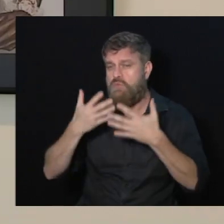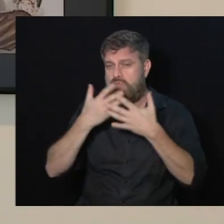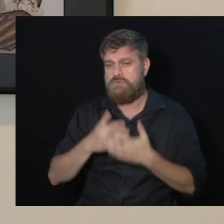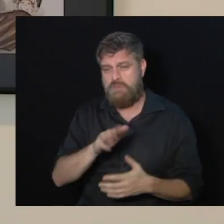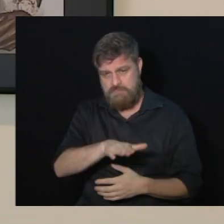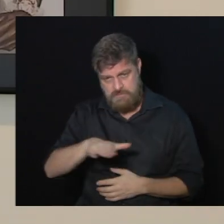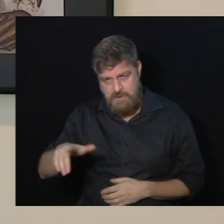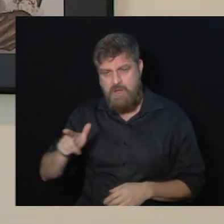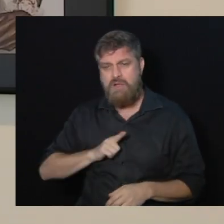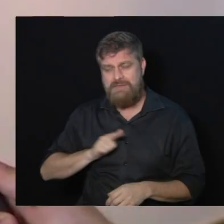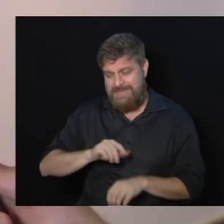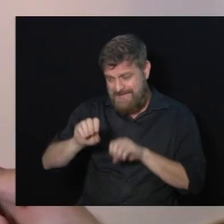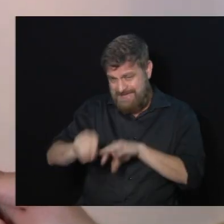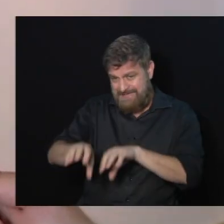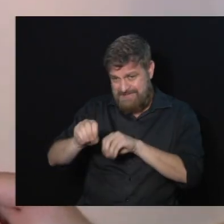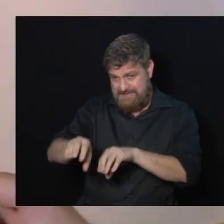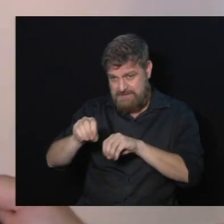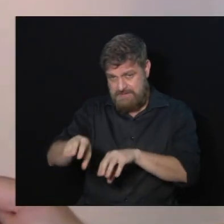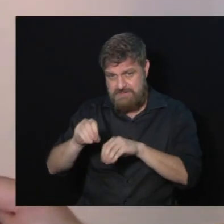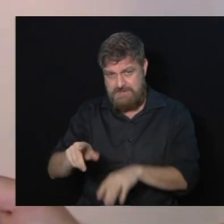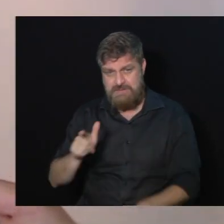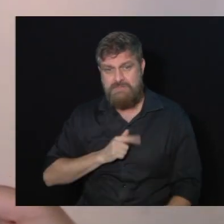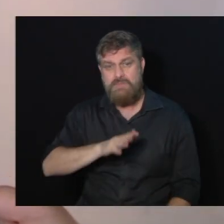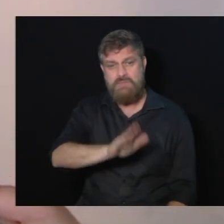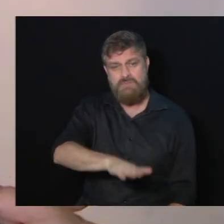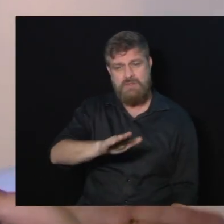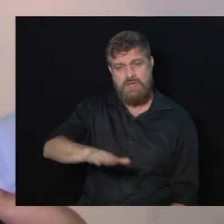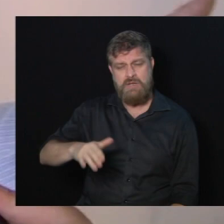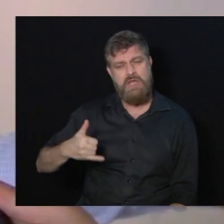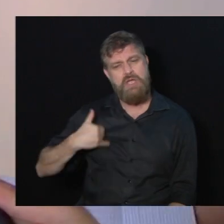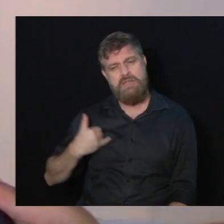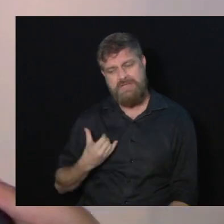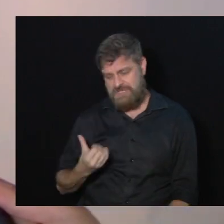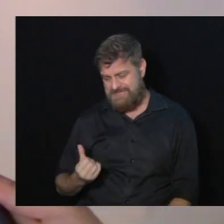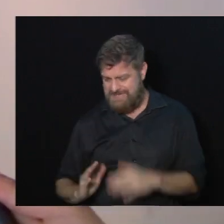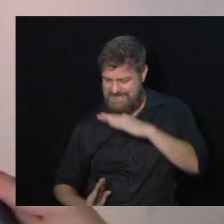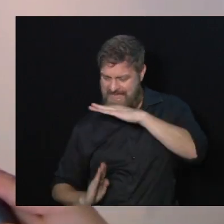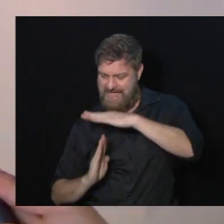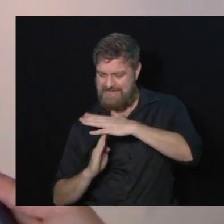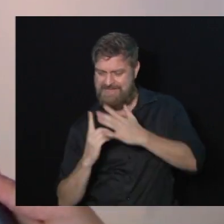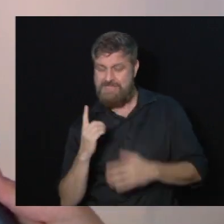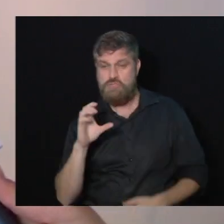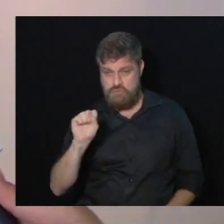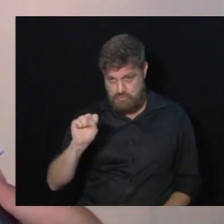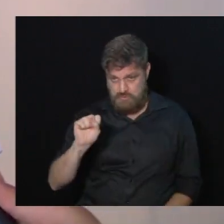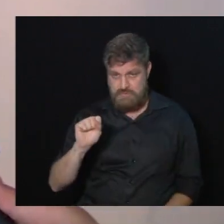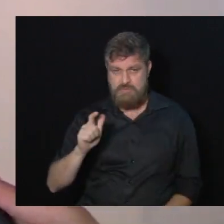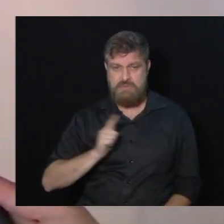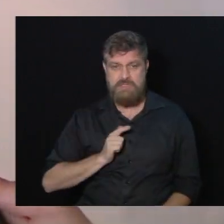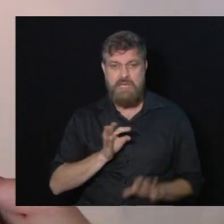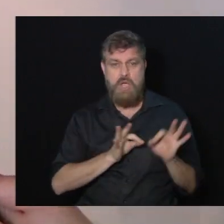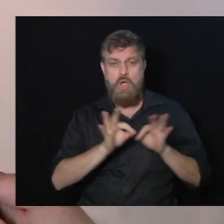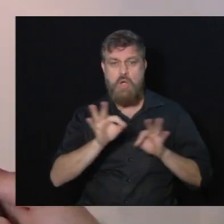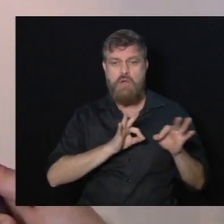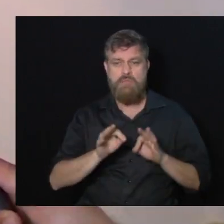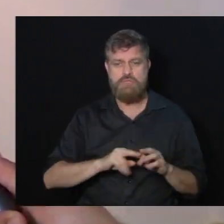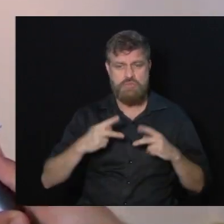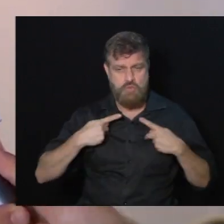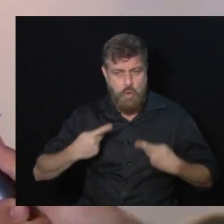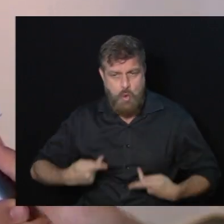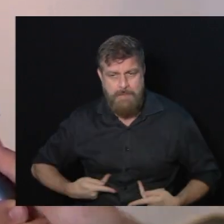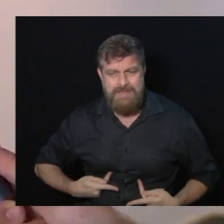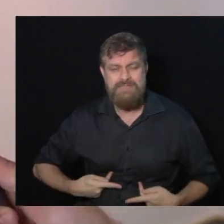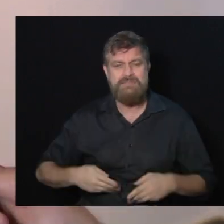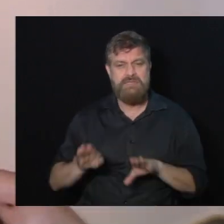tem aqui, que são aulas oferecidas a crianças de 6 a 18 anos. Nós temos um projeto chamado Humaniza, que é um